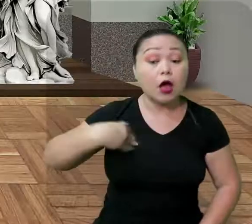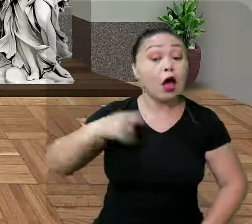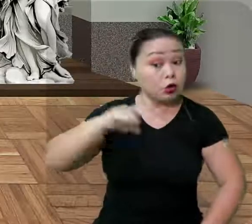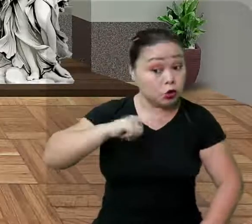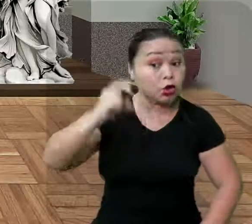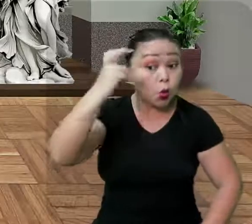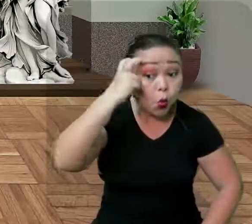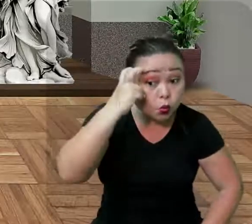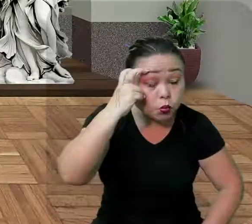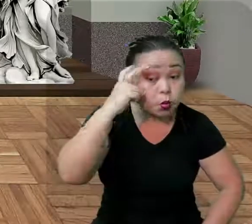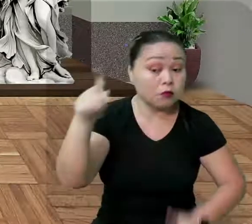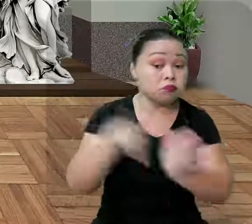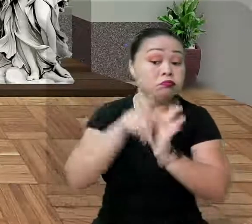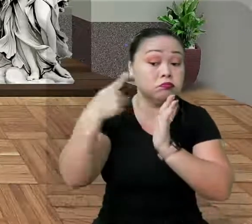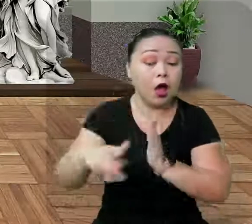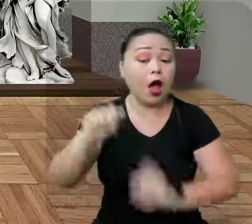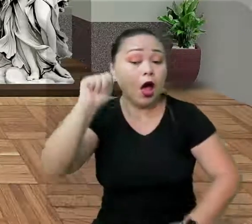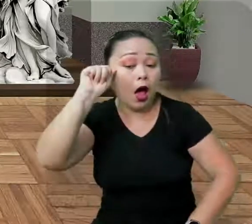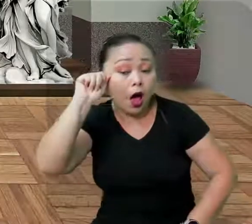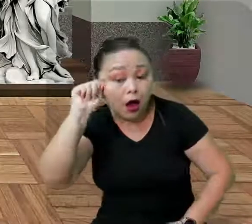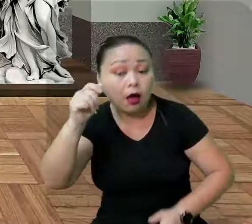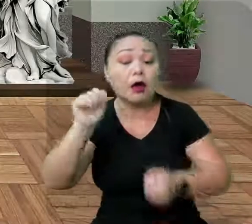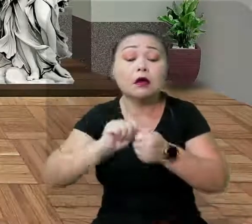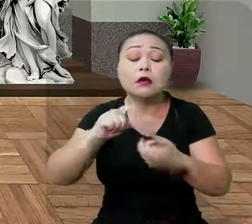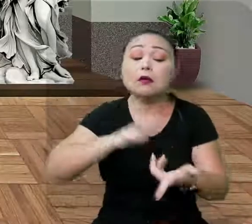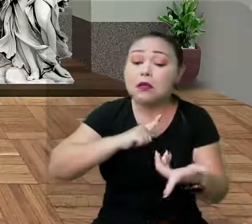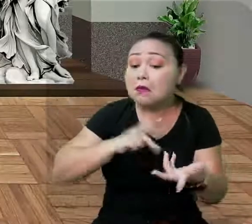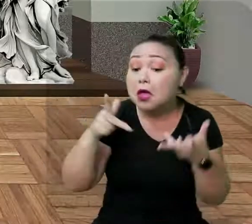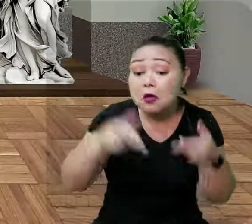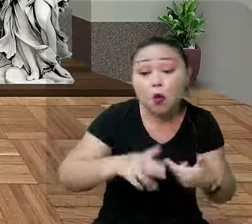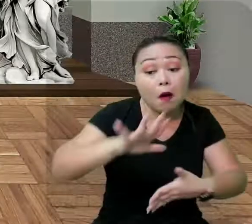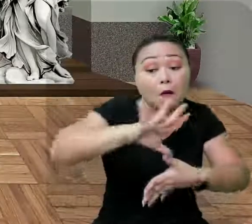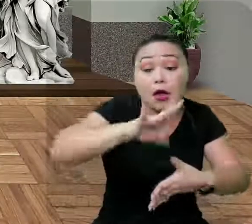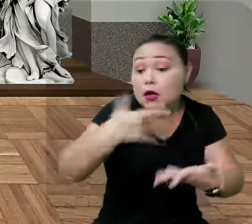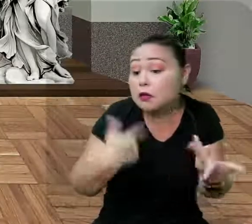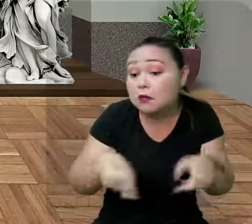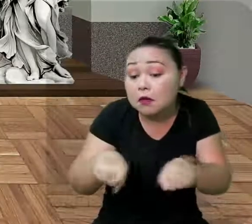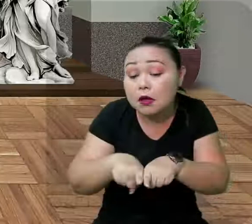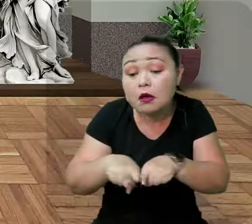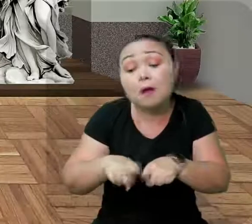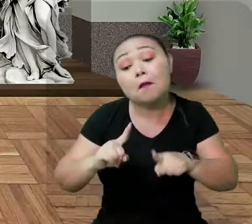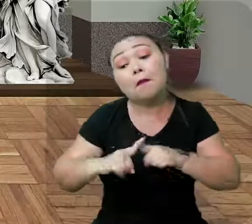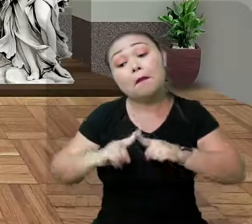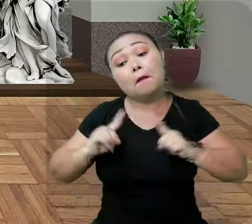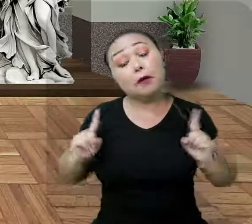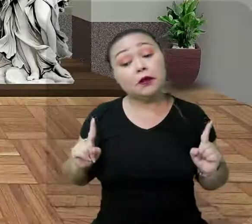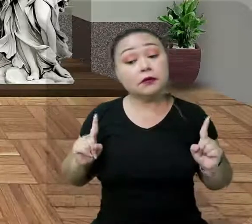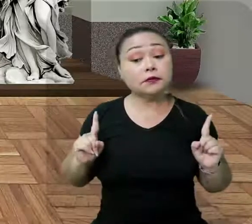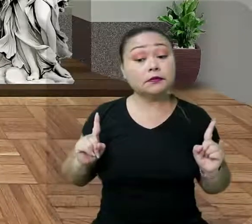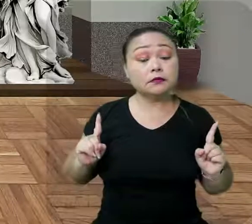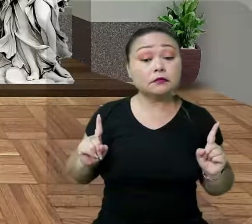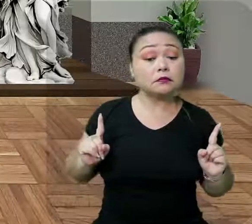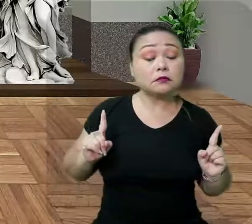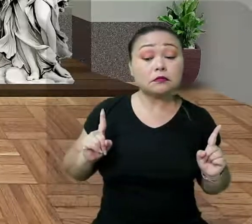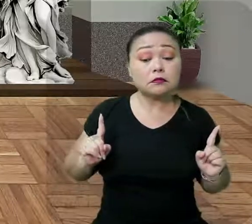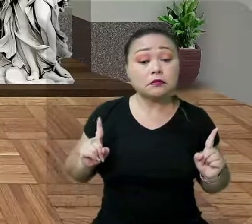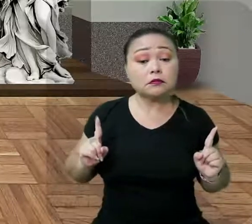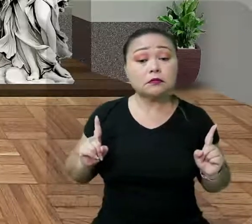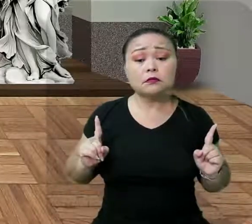mas tinha na Ásia aqui na América a mesma situação Só que já vai ser um